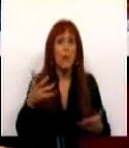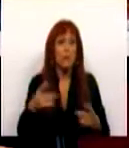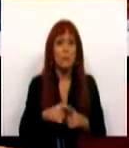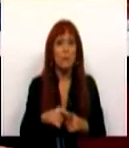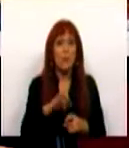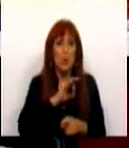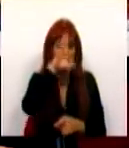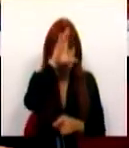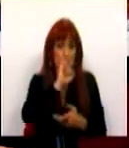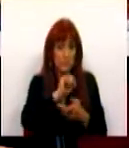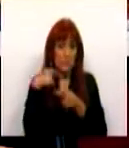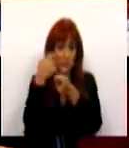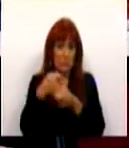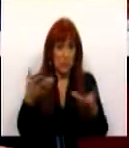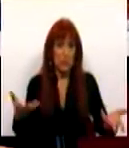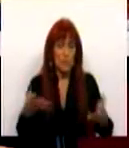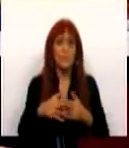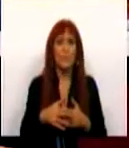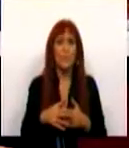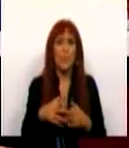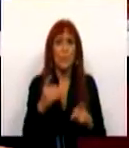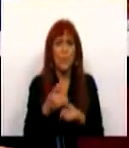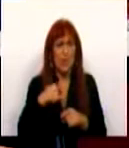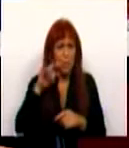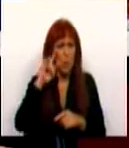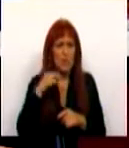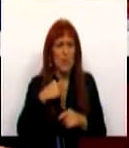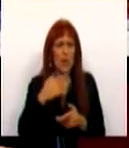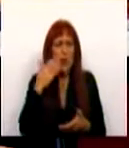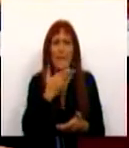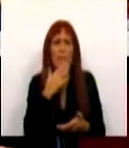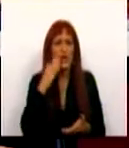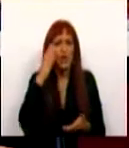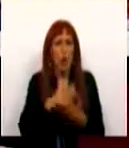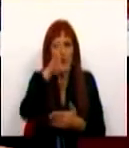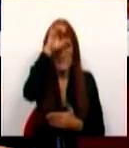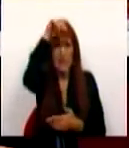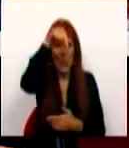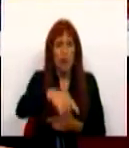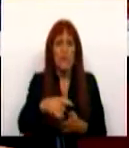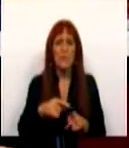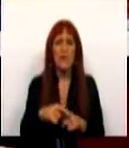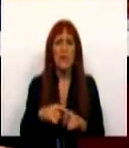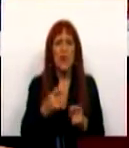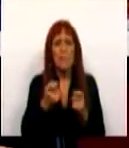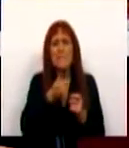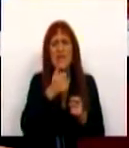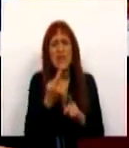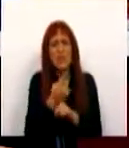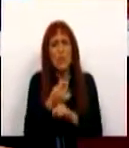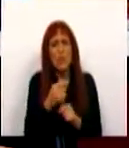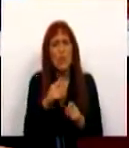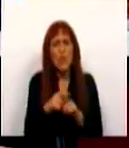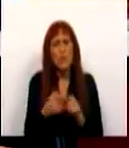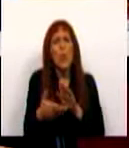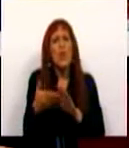ao Ministério da Agricultura, porque também sei que não depende exclusivamente deste Ministério, para medidas que tenham em conta